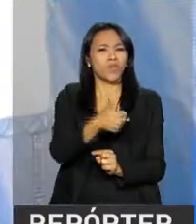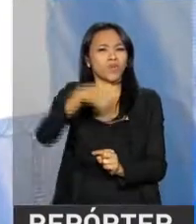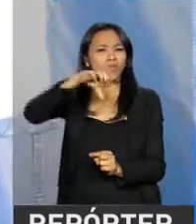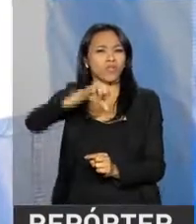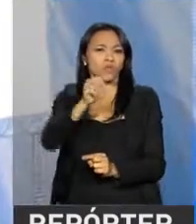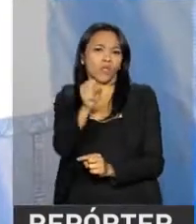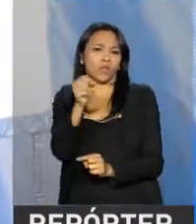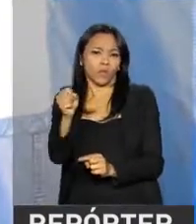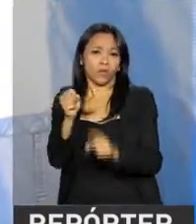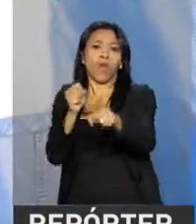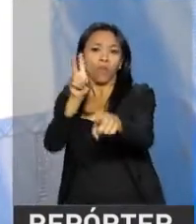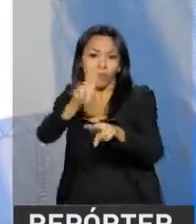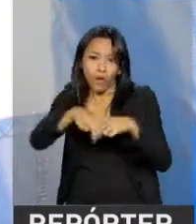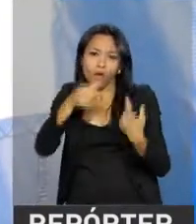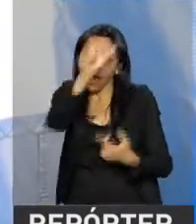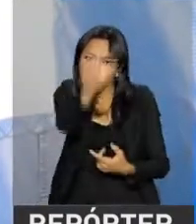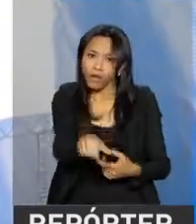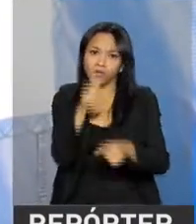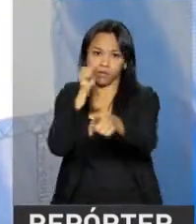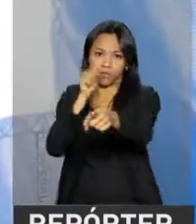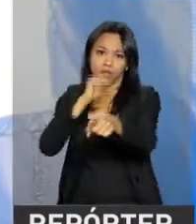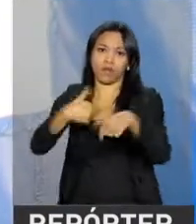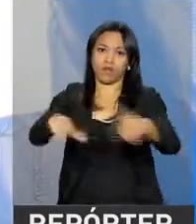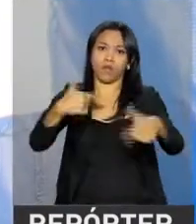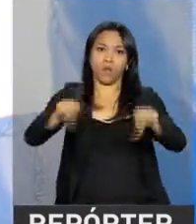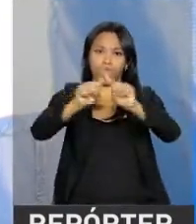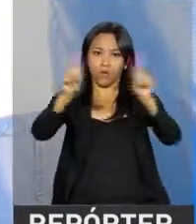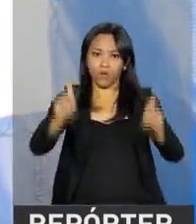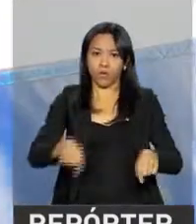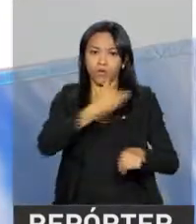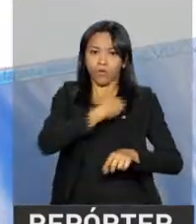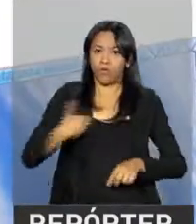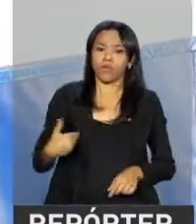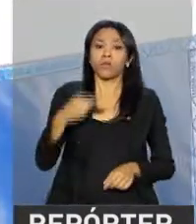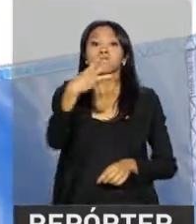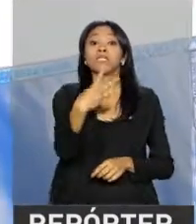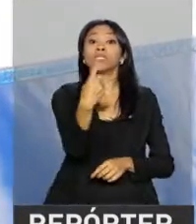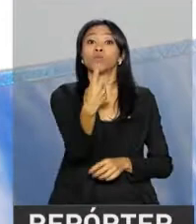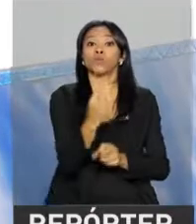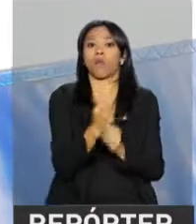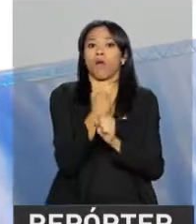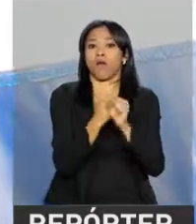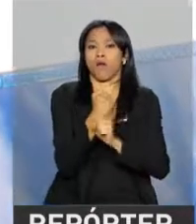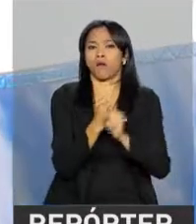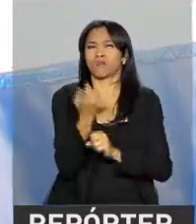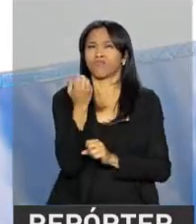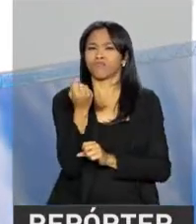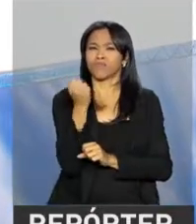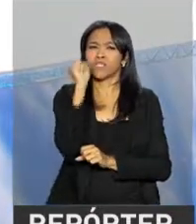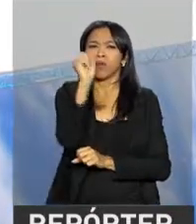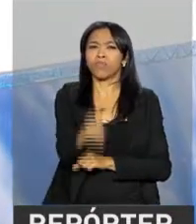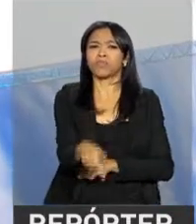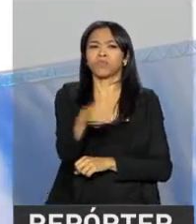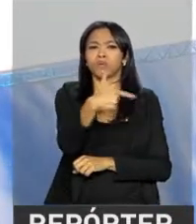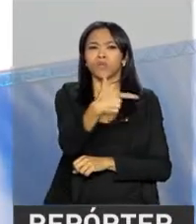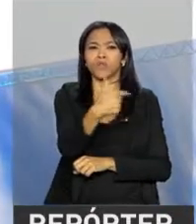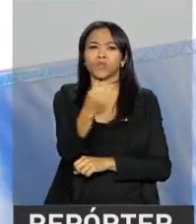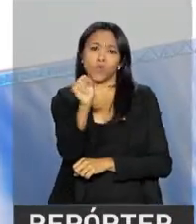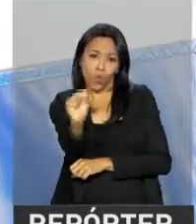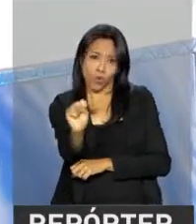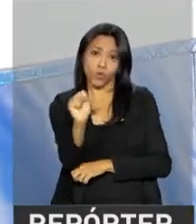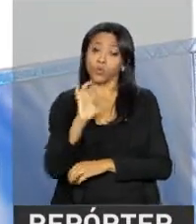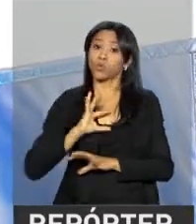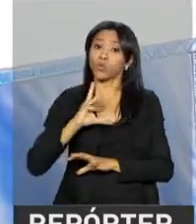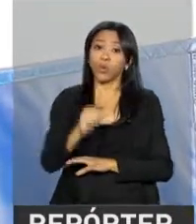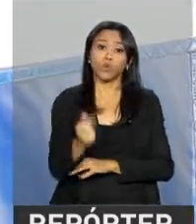o caso da fatma que trabalhou no serviço público por 31 anos quando se aposentou em 2008 ela recebeu em torno de